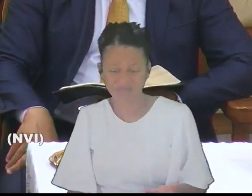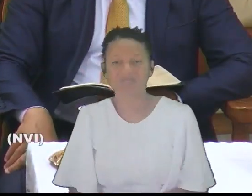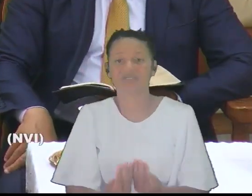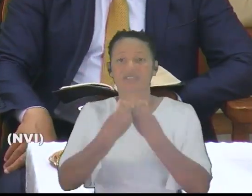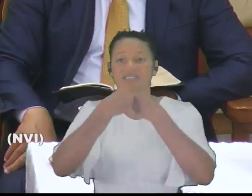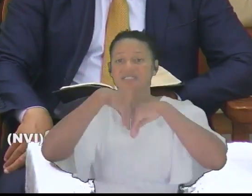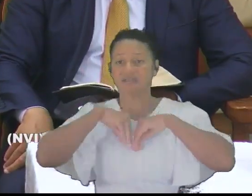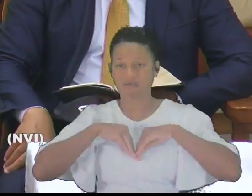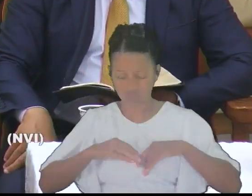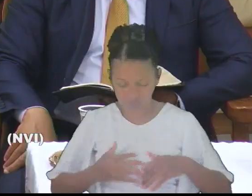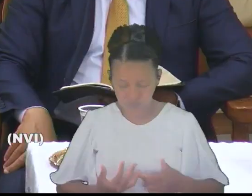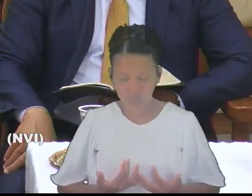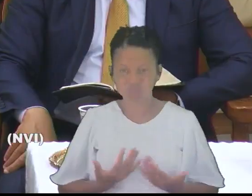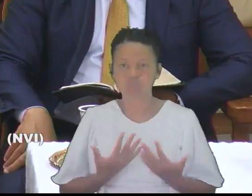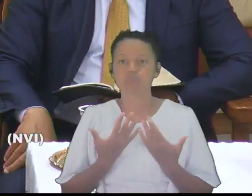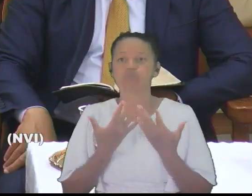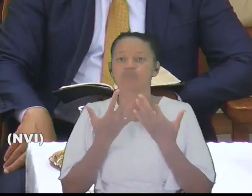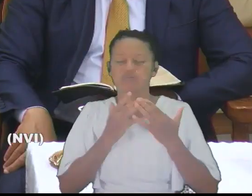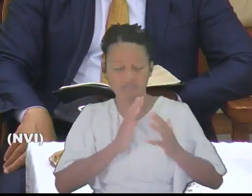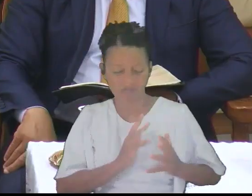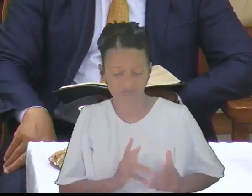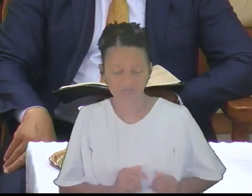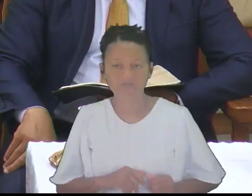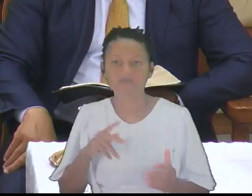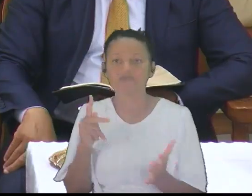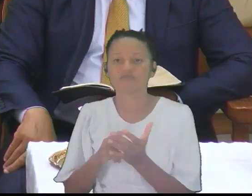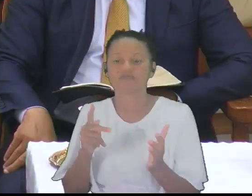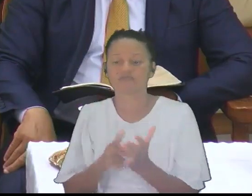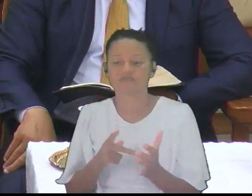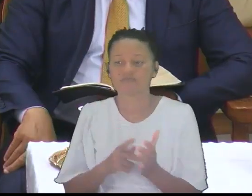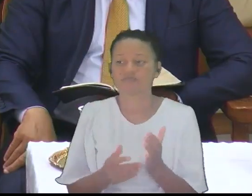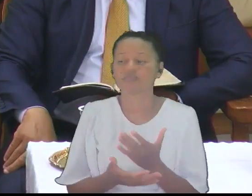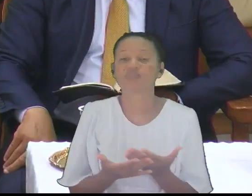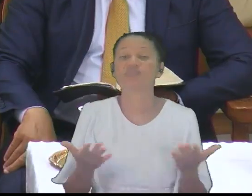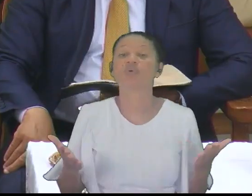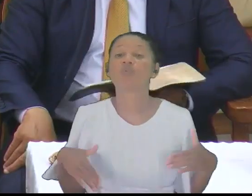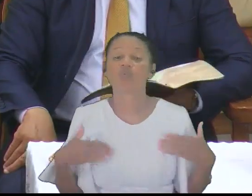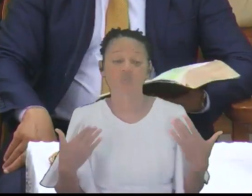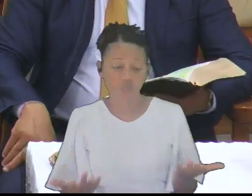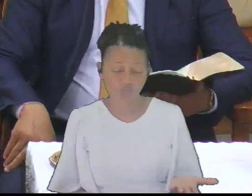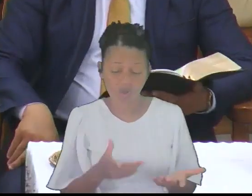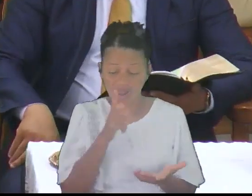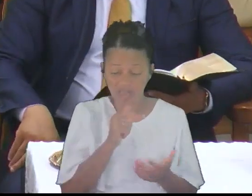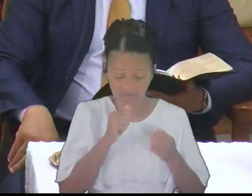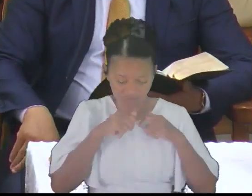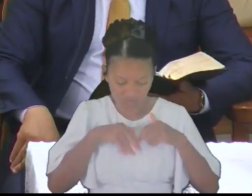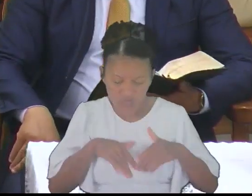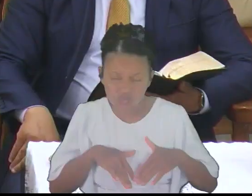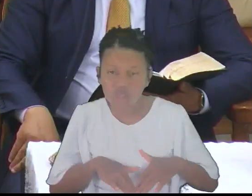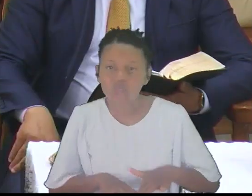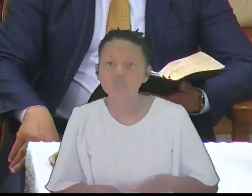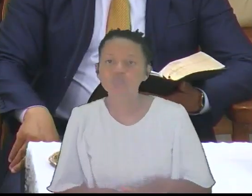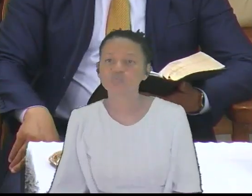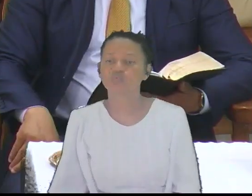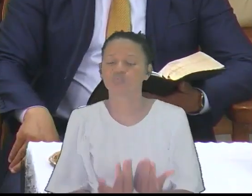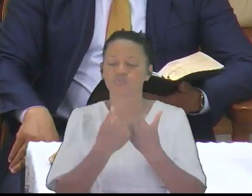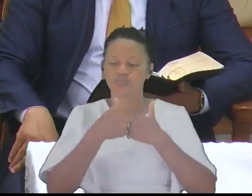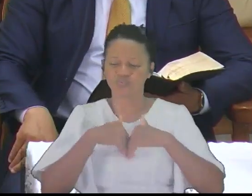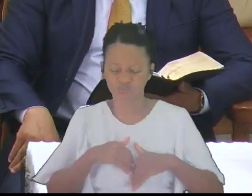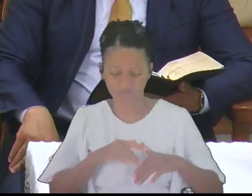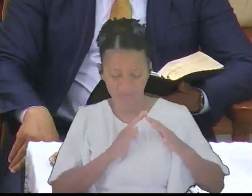nós? Qual é a água que nos lava verdadeiramente? Qual é a água que nós mergulhamos e nós